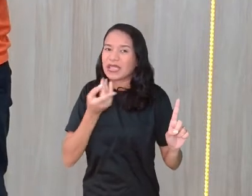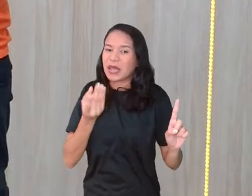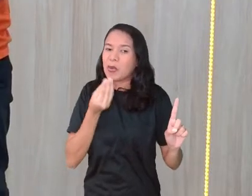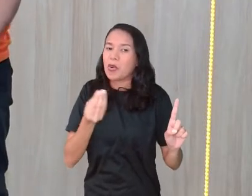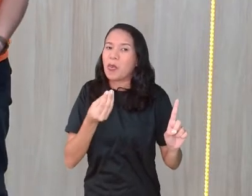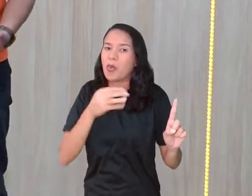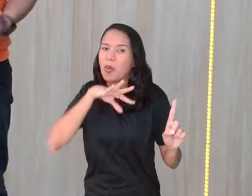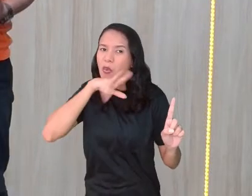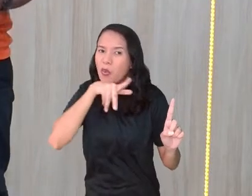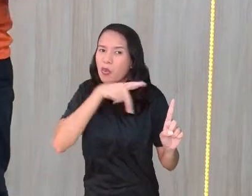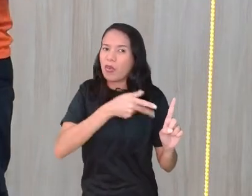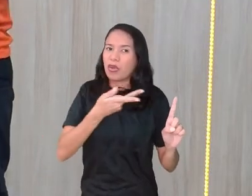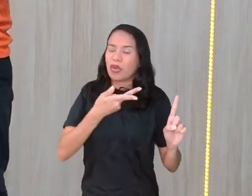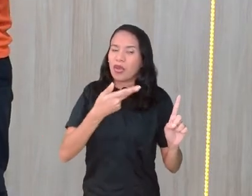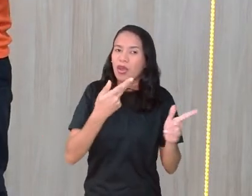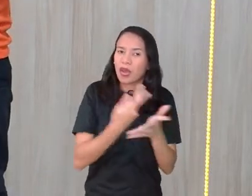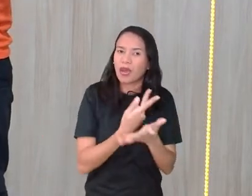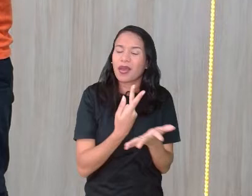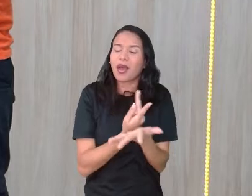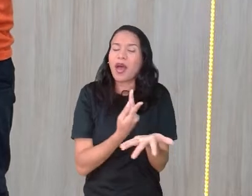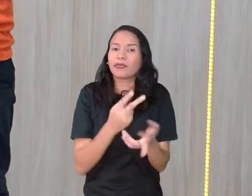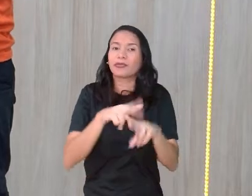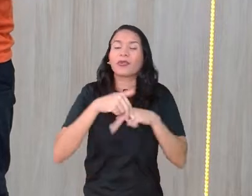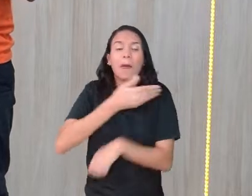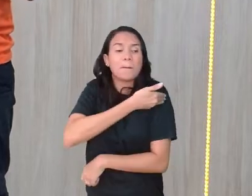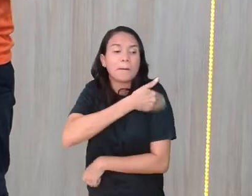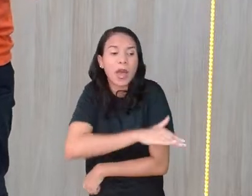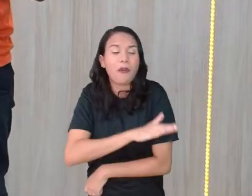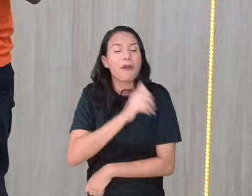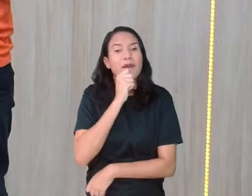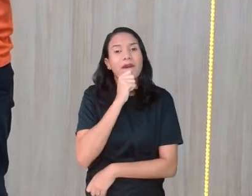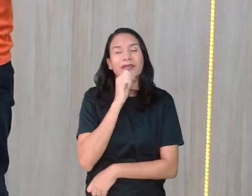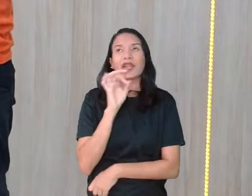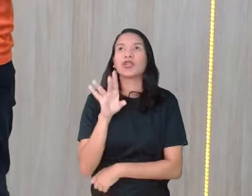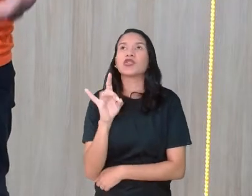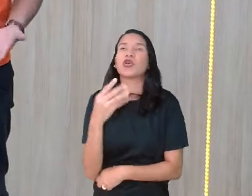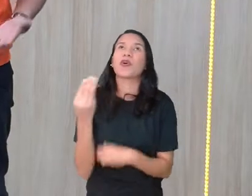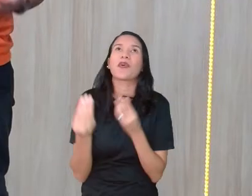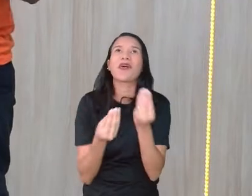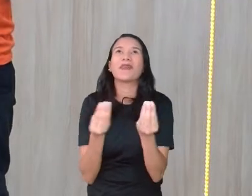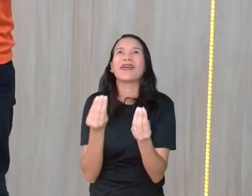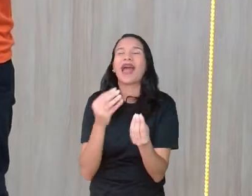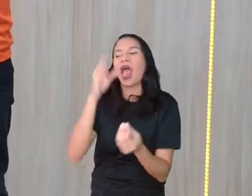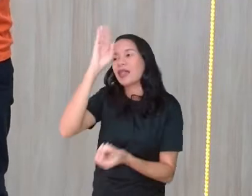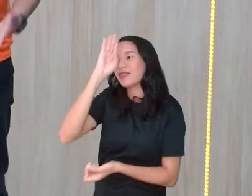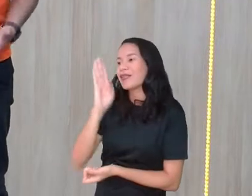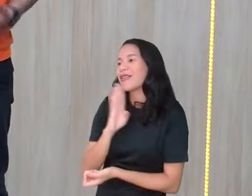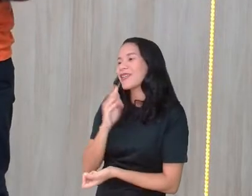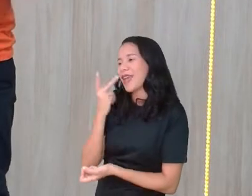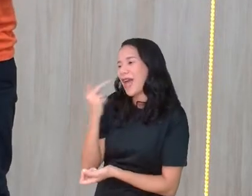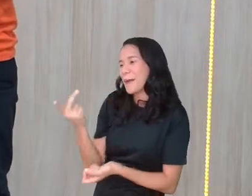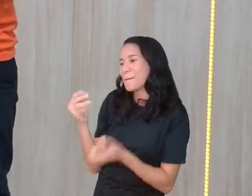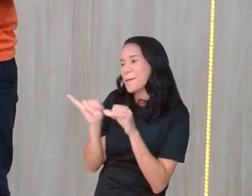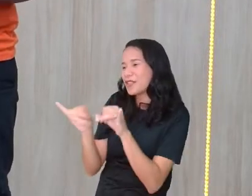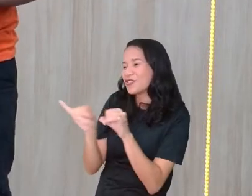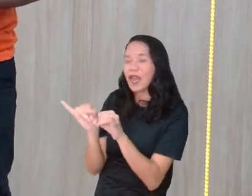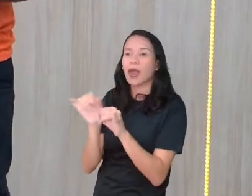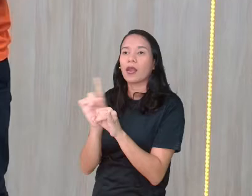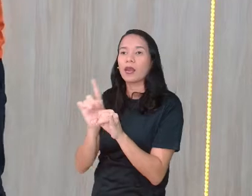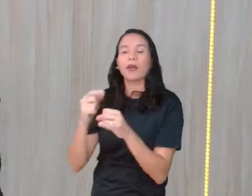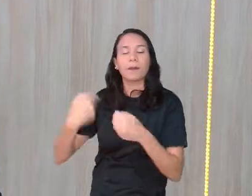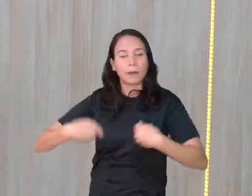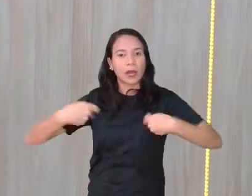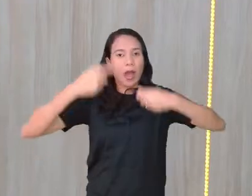forma negativa, né? Então não é uma coisa que é falada, enfim, gratuitamente, nem da boca para fora. A gente tem que refletir sobre